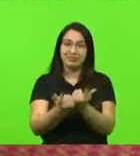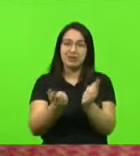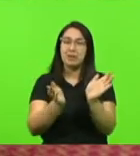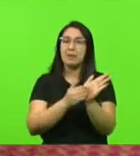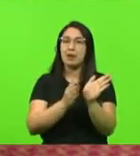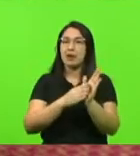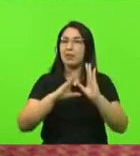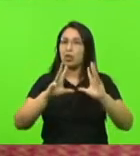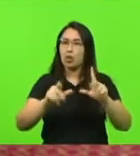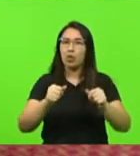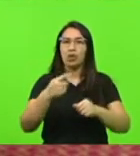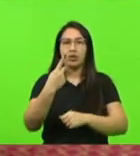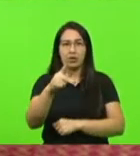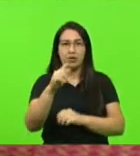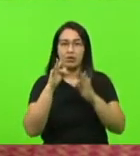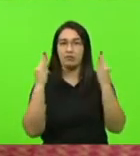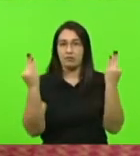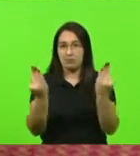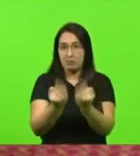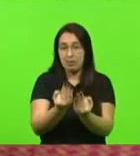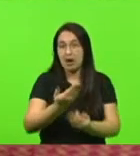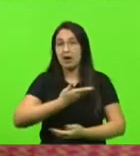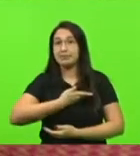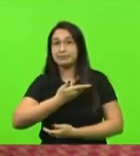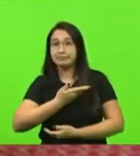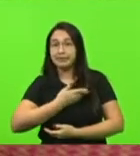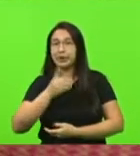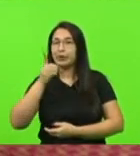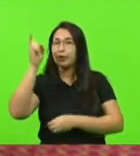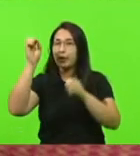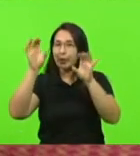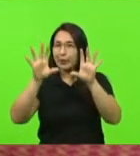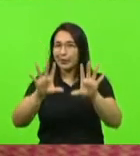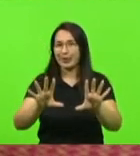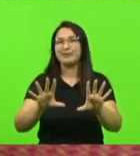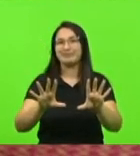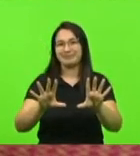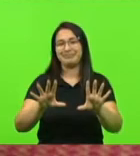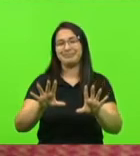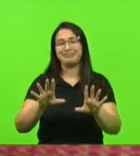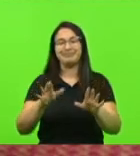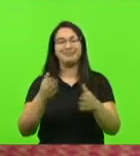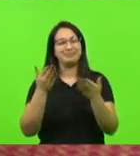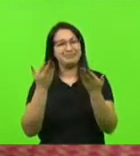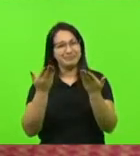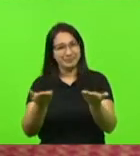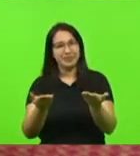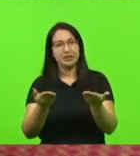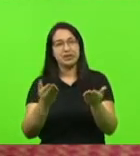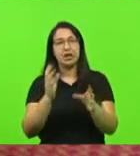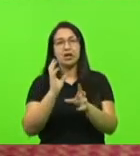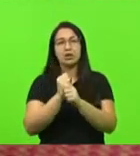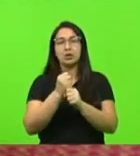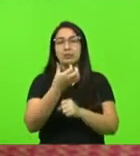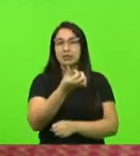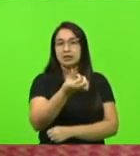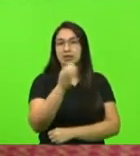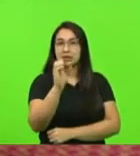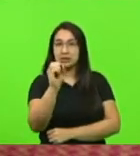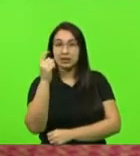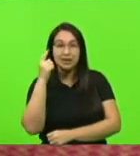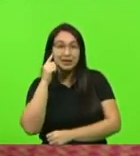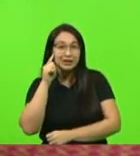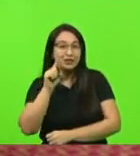a tua família, amigos, e que Deus te abençoe, que esses 60 dias, como Vossa Excelência